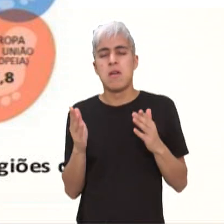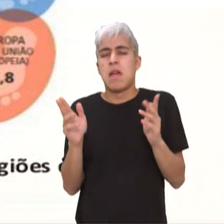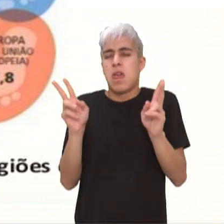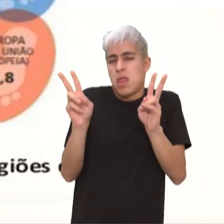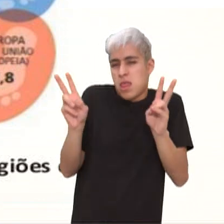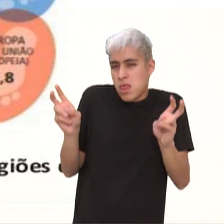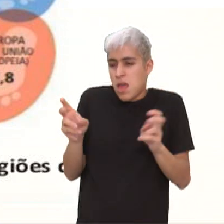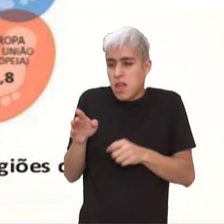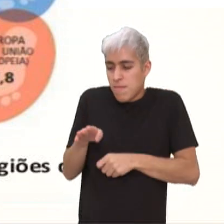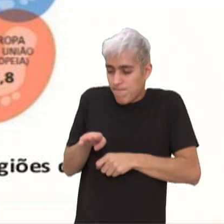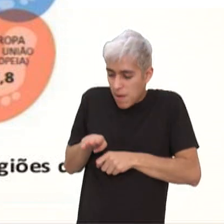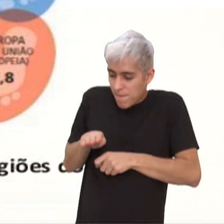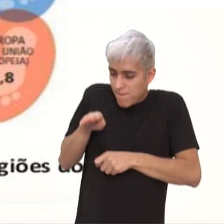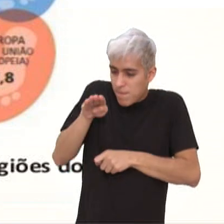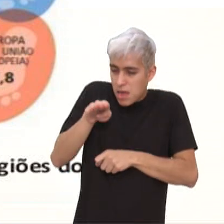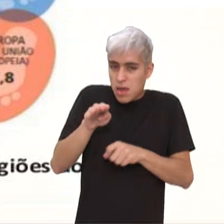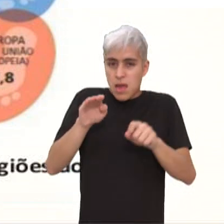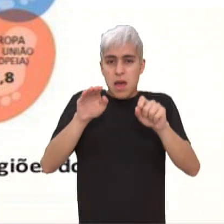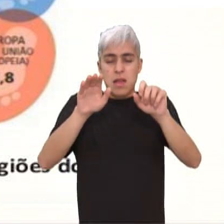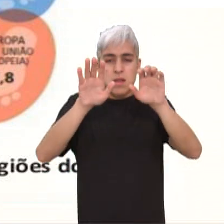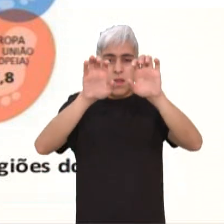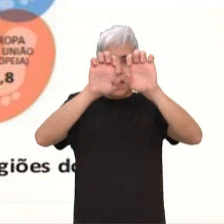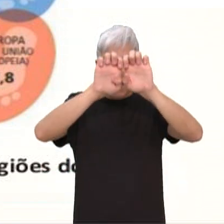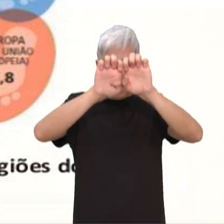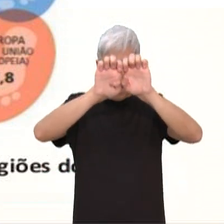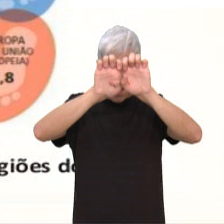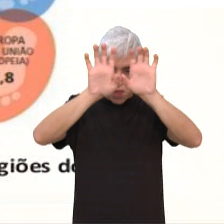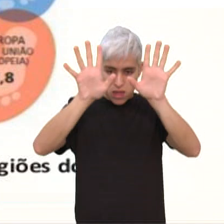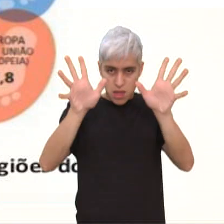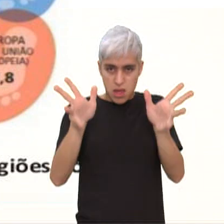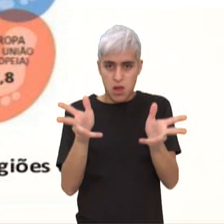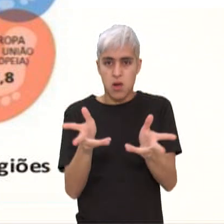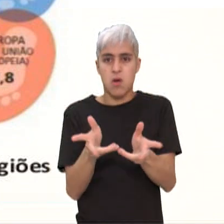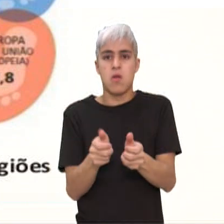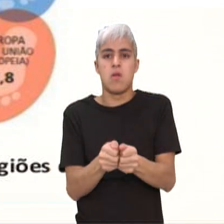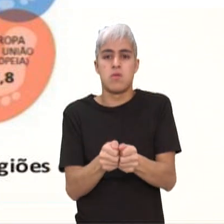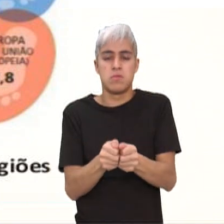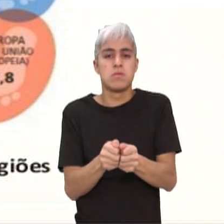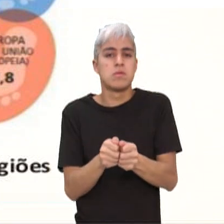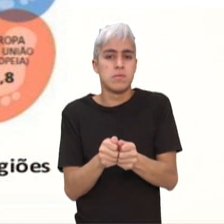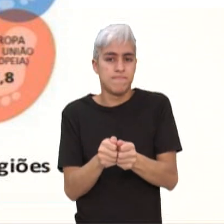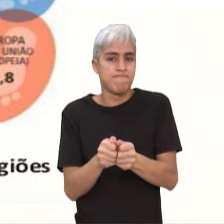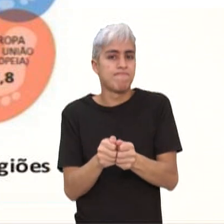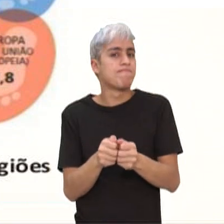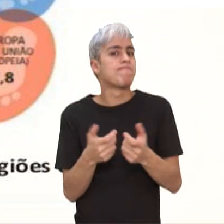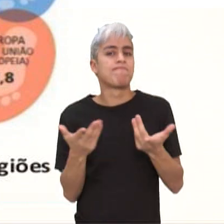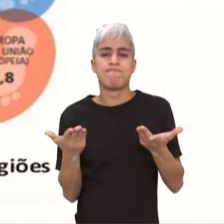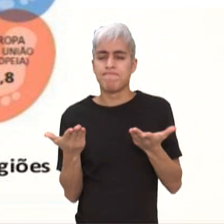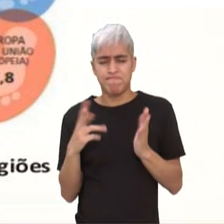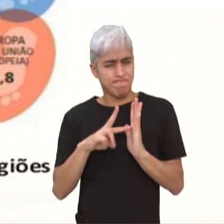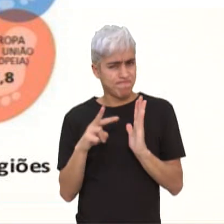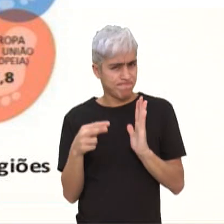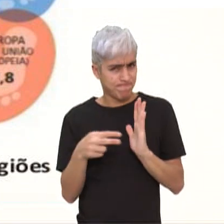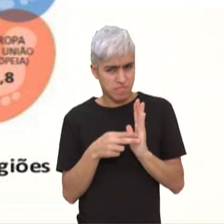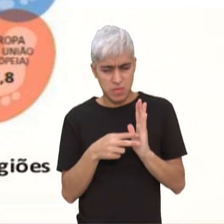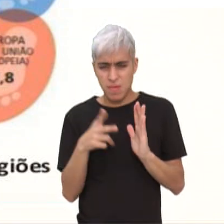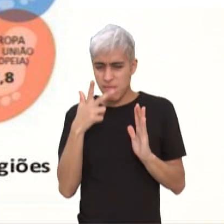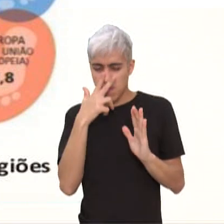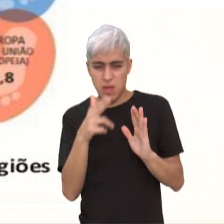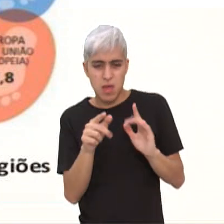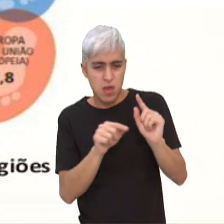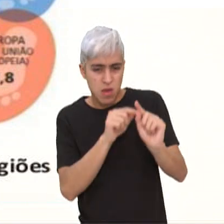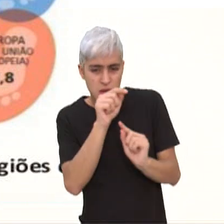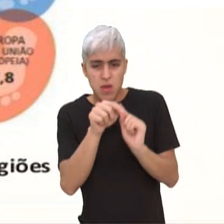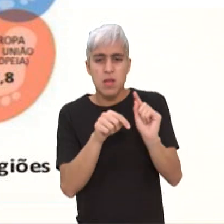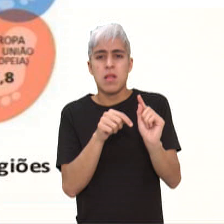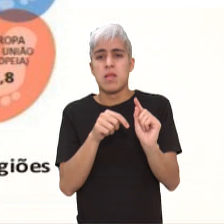como pegada ecológica, ok? Então, o que na verdade, o impacto que